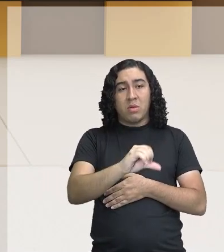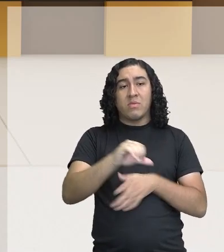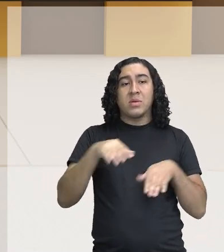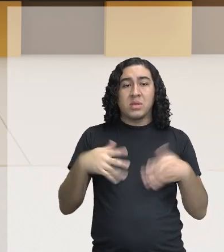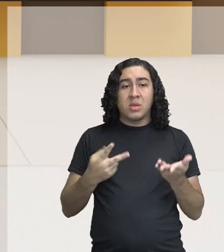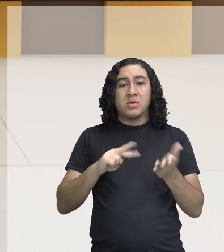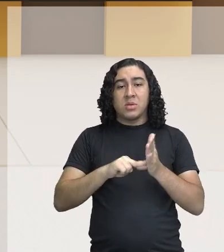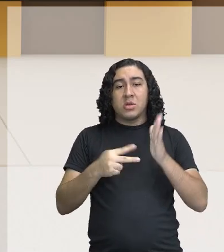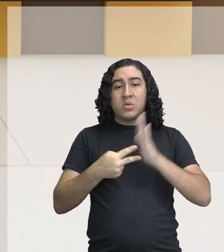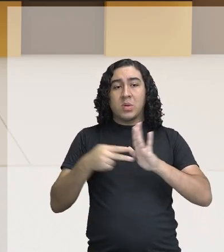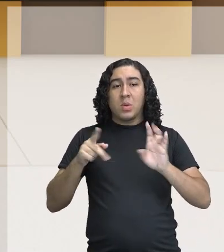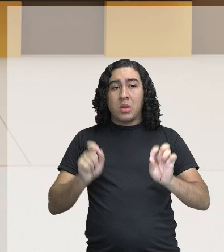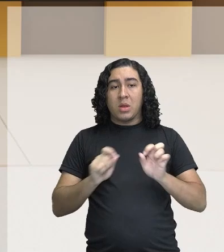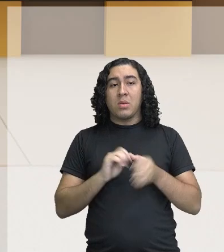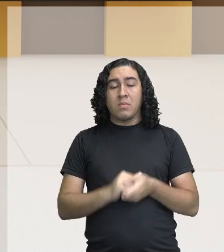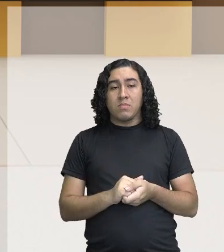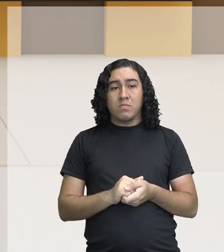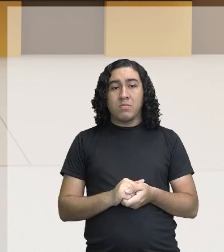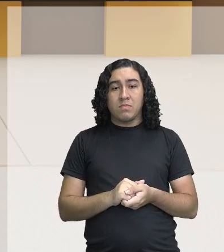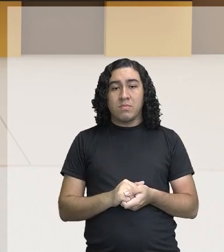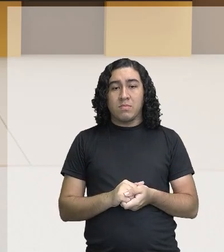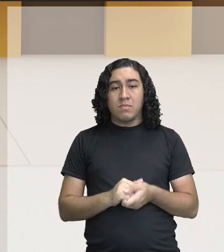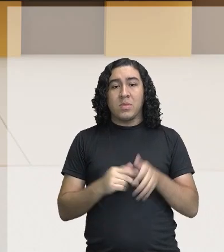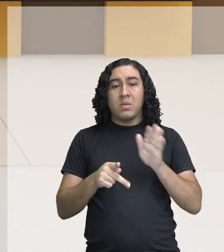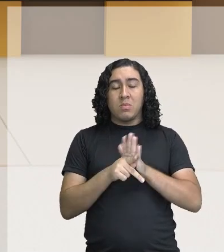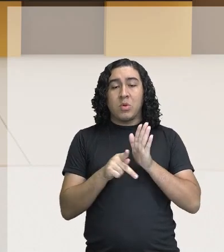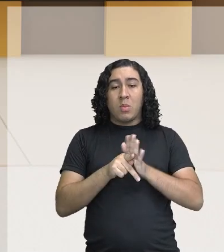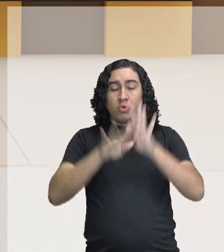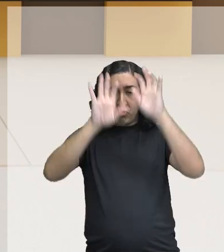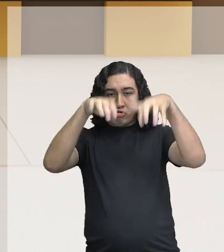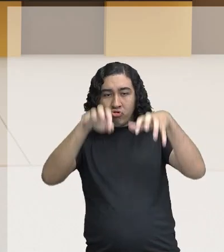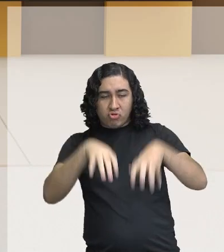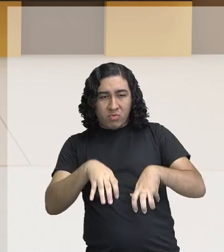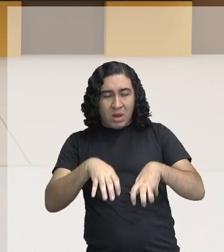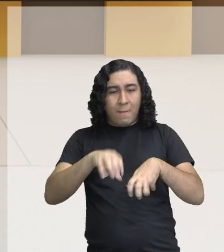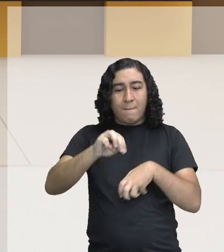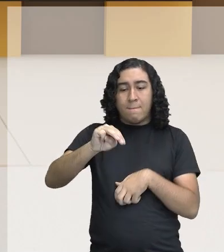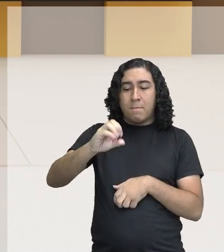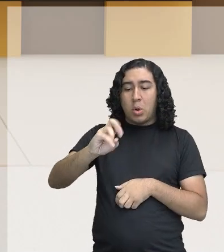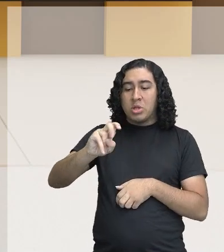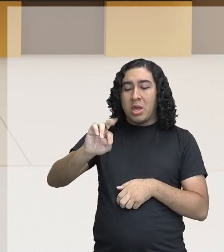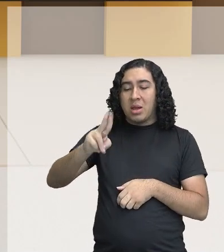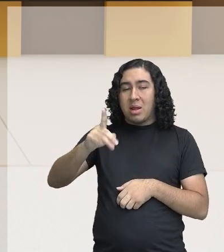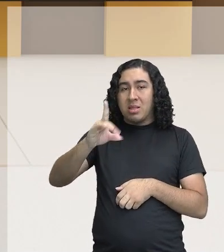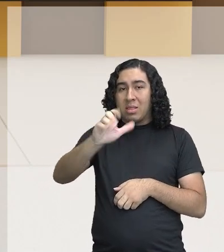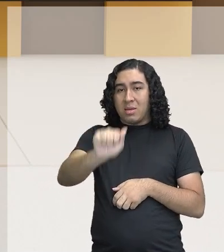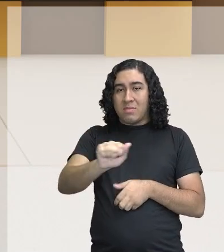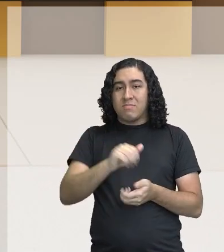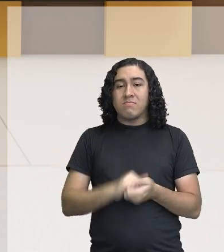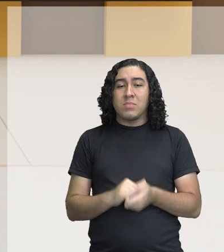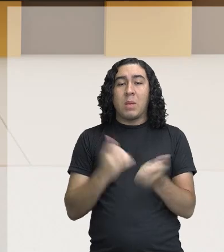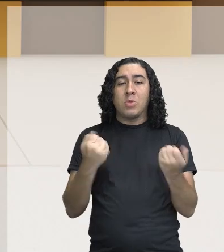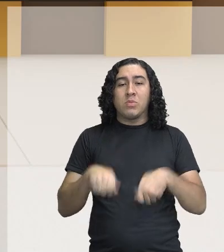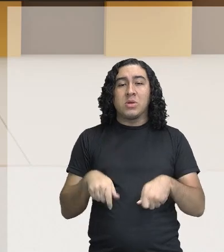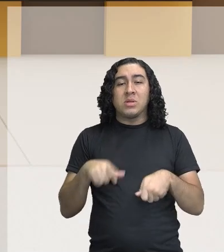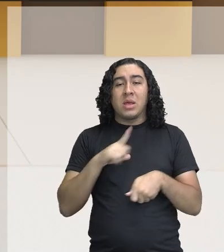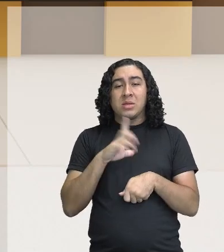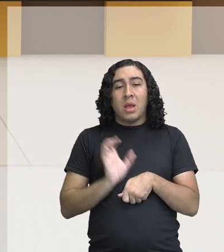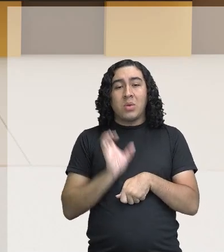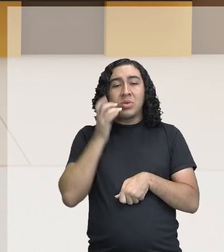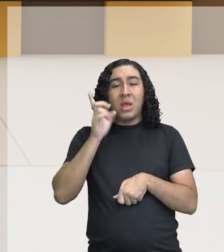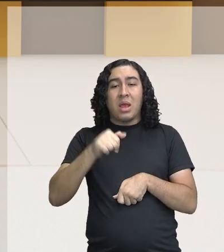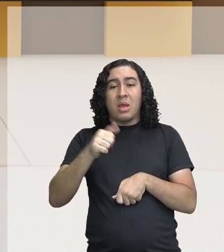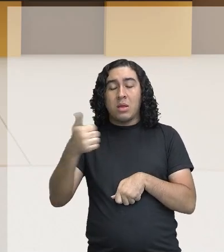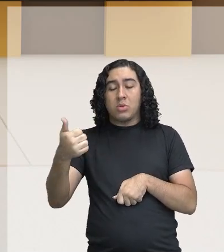então significa que a classe dele é moderadamente chuvoso. Então está ali, ó, a probabilidade da ocorrência é